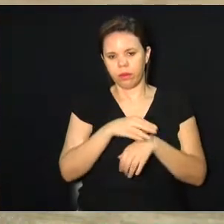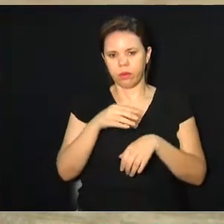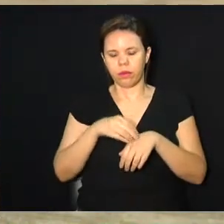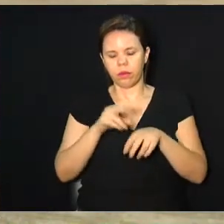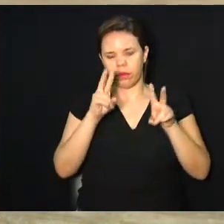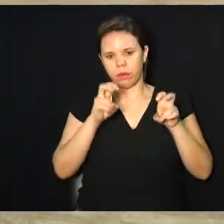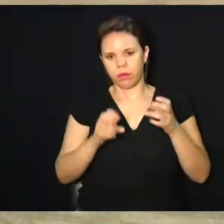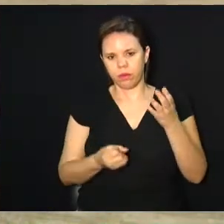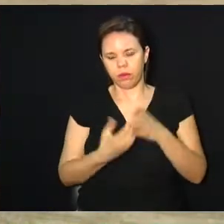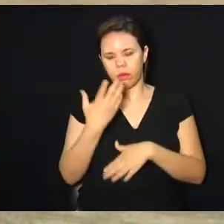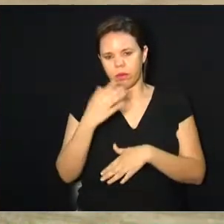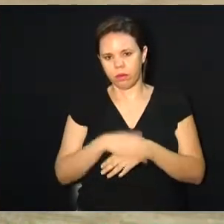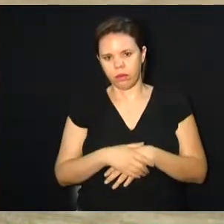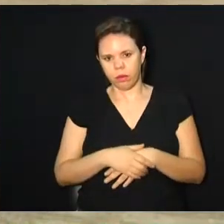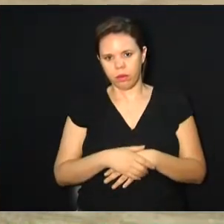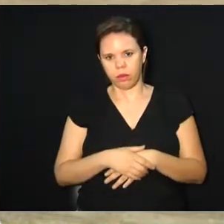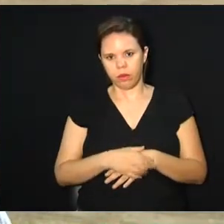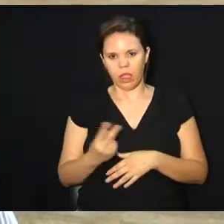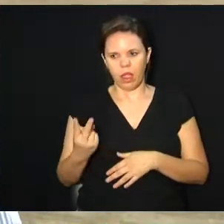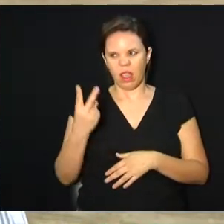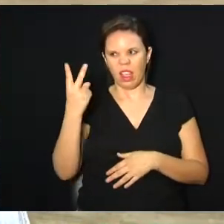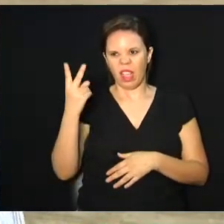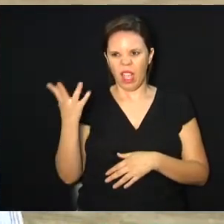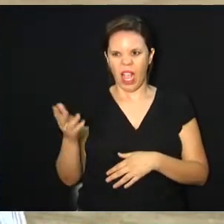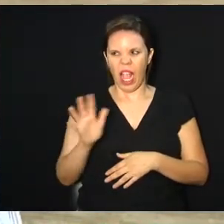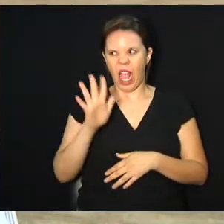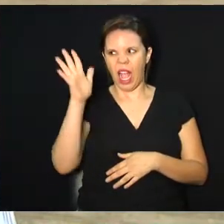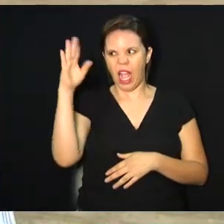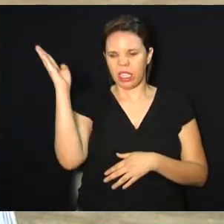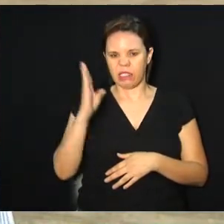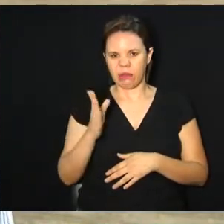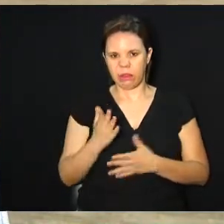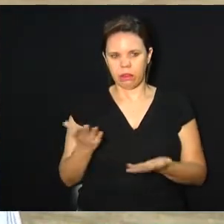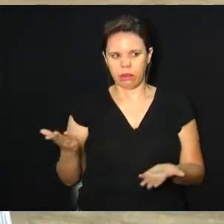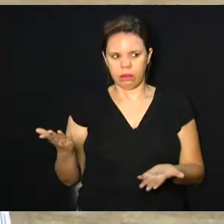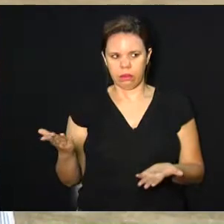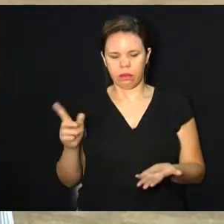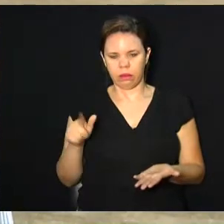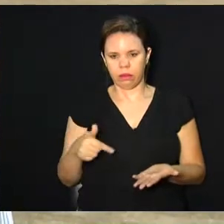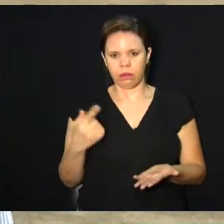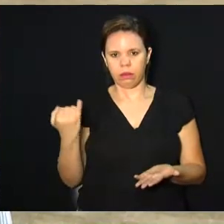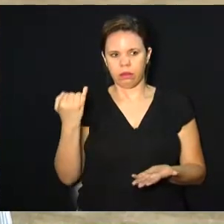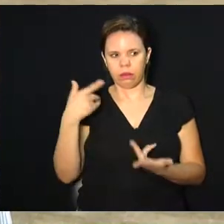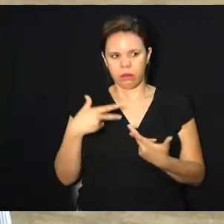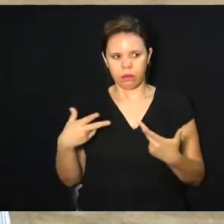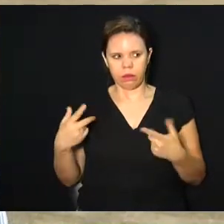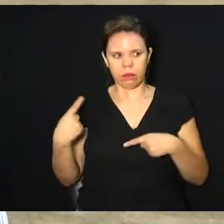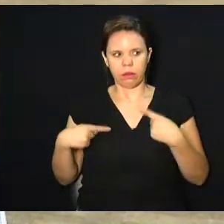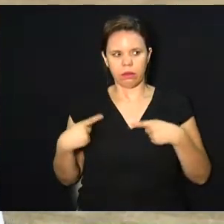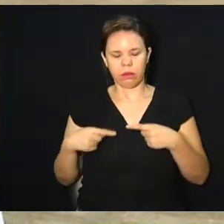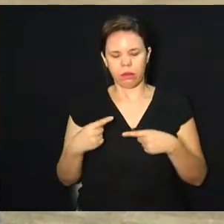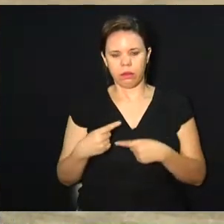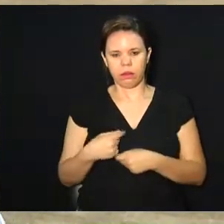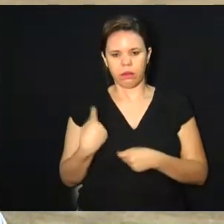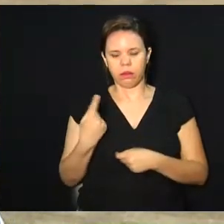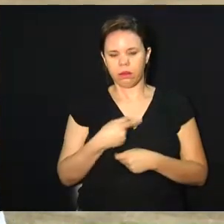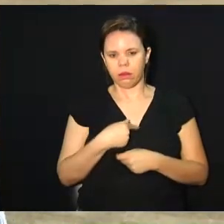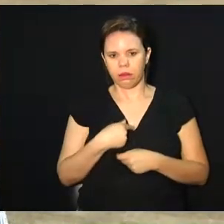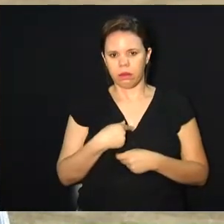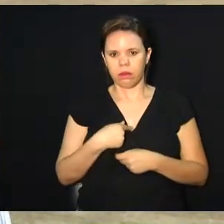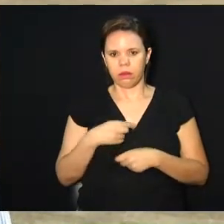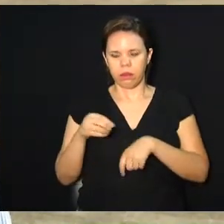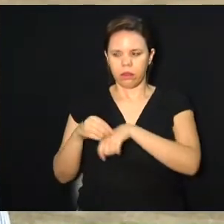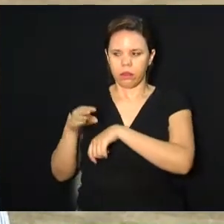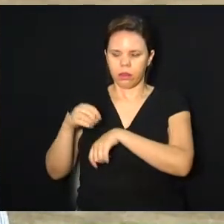título a passagem mais cara do Brasil. Então, são pontos que são relevantes e importantes passar